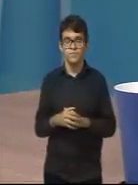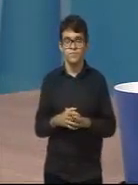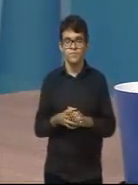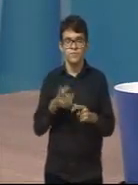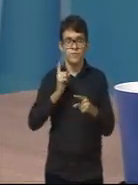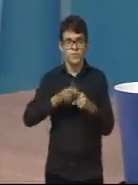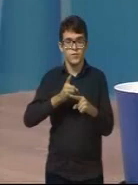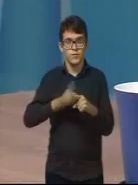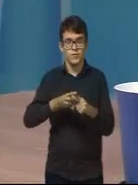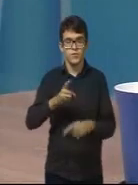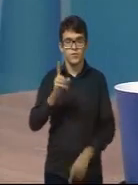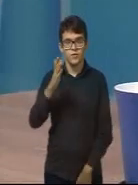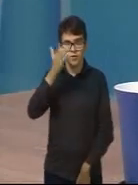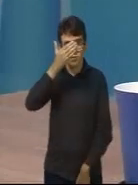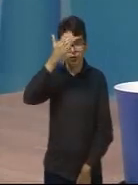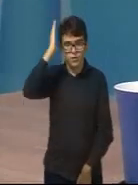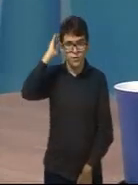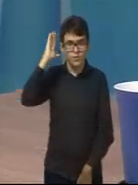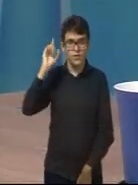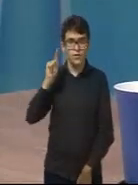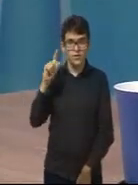O Temer poderia ter feito um governo